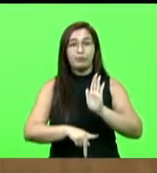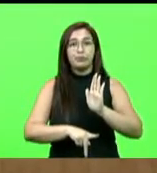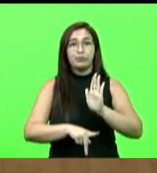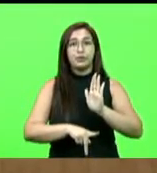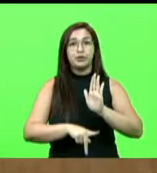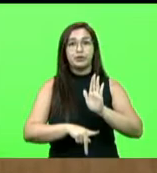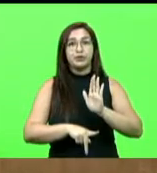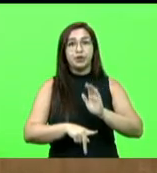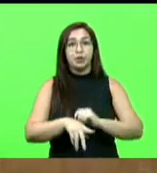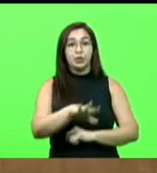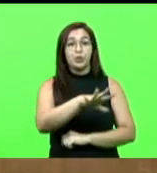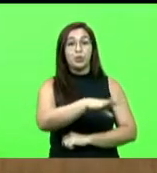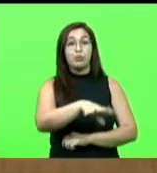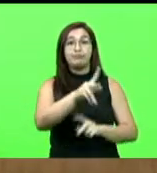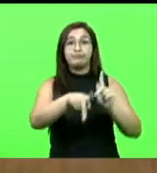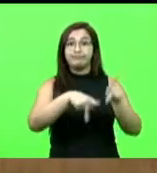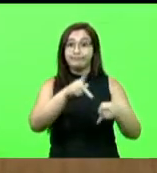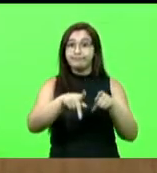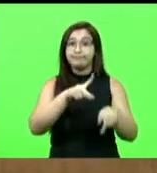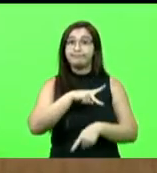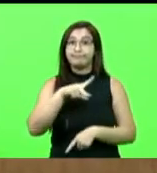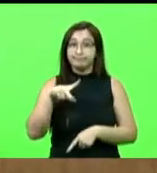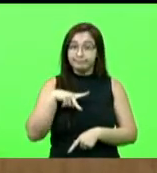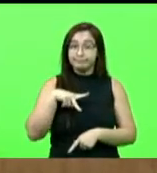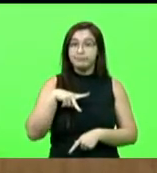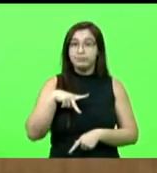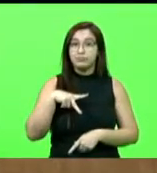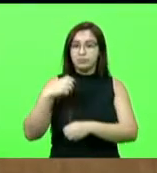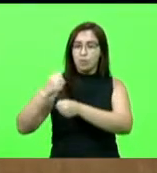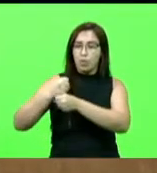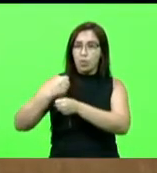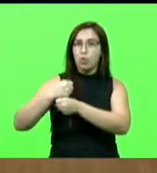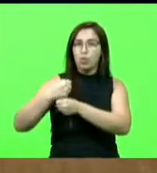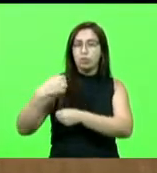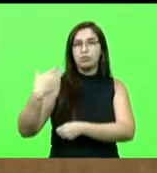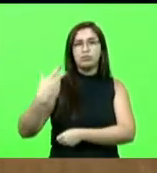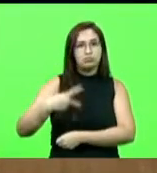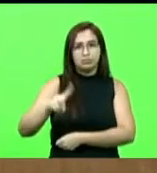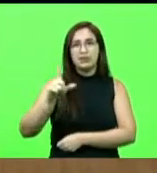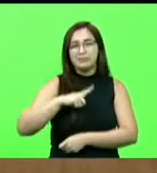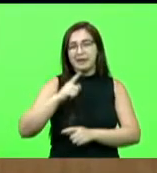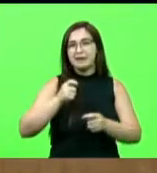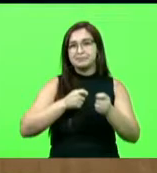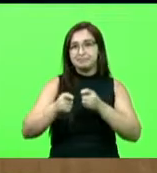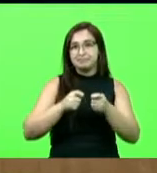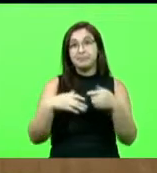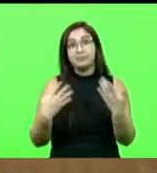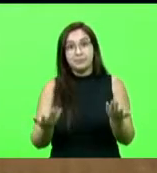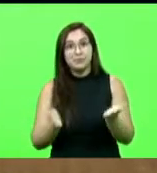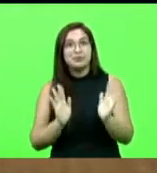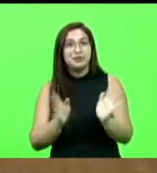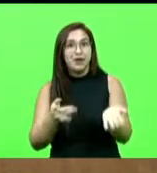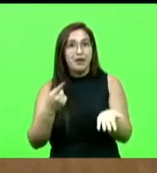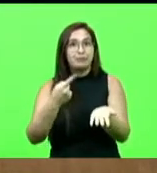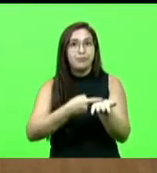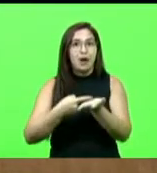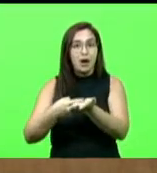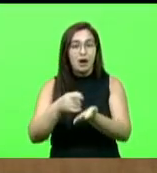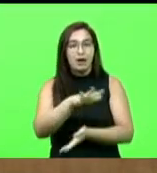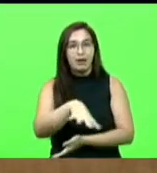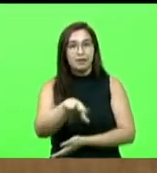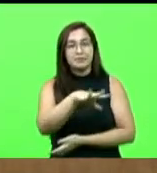origem popular e que vem se mantendo anualmente essa negociação. Portanto, feito e havendo acordo entre essas